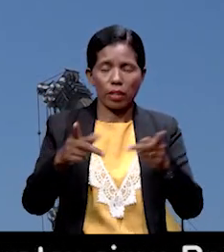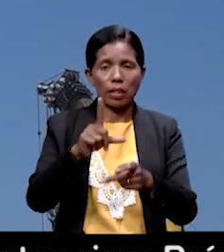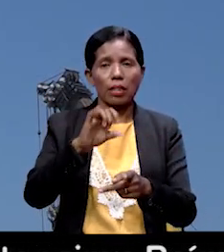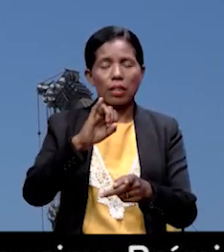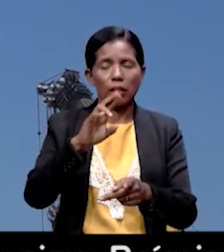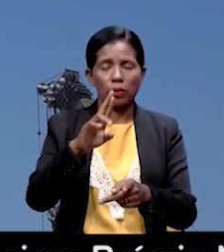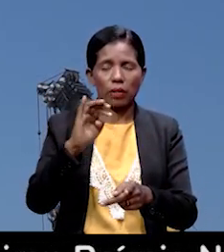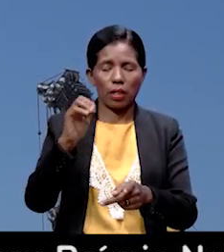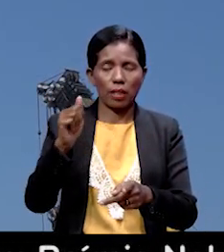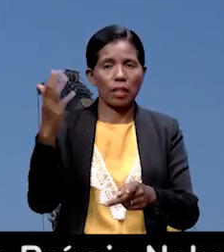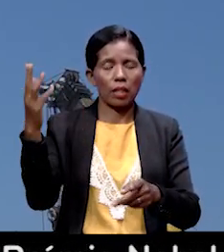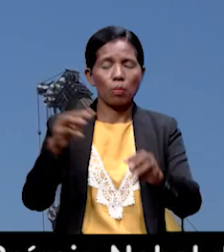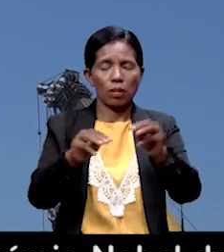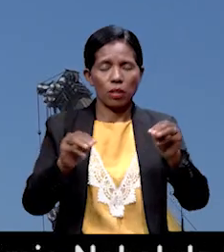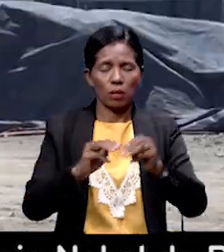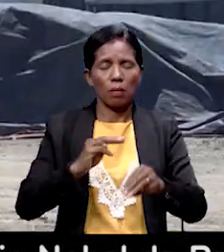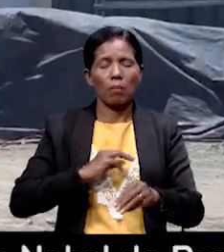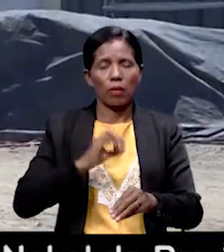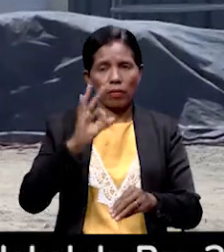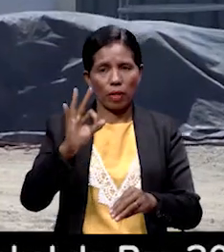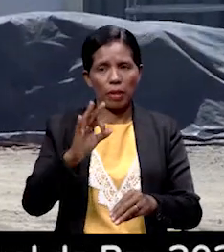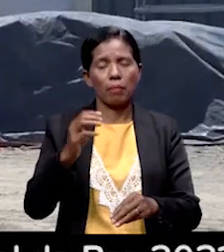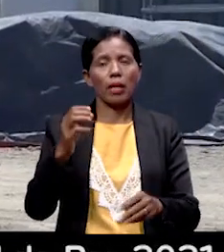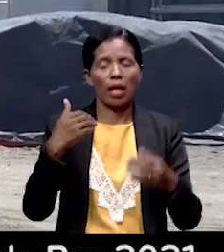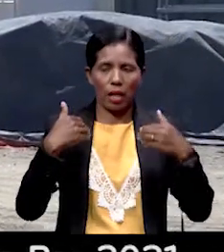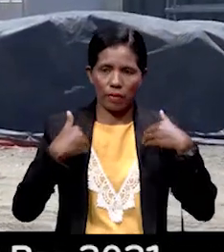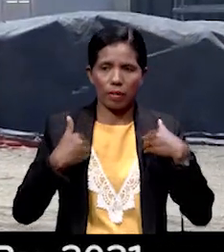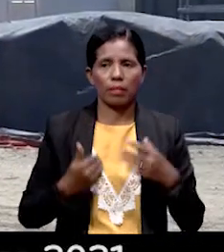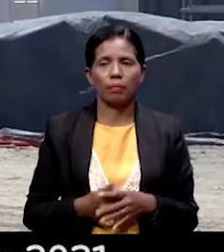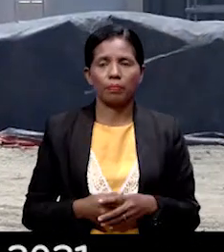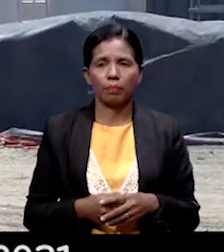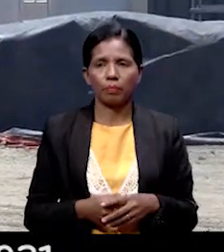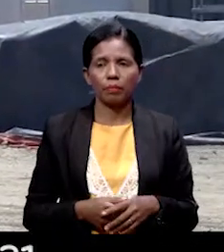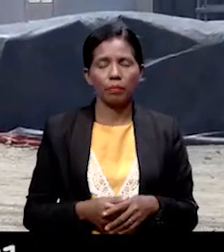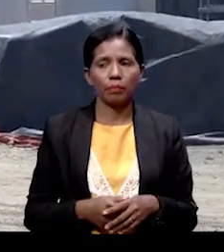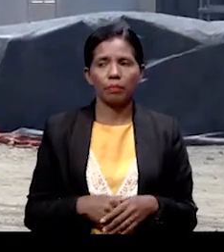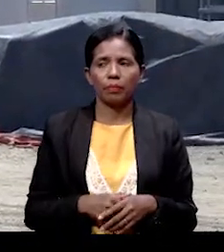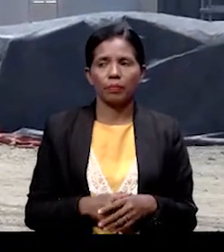seluk ia munisipio Manufahi nebe identifikado ana. Anisetu Leite, GMN.